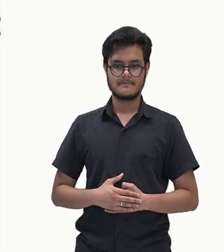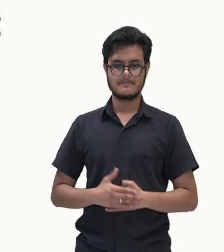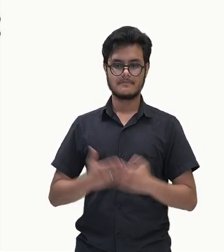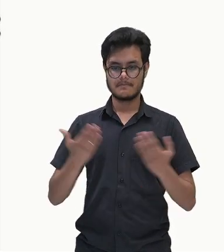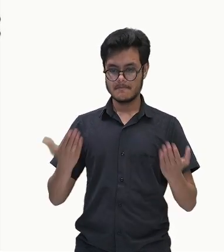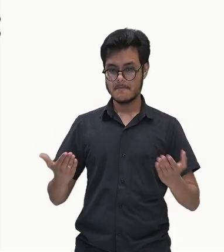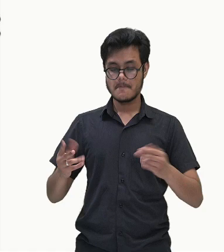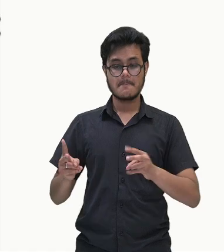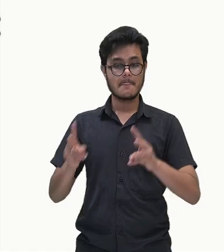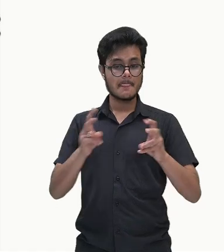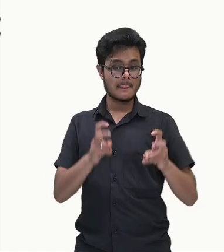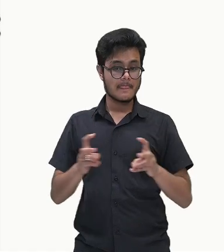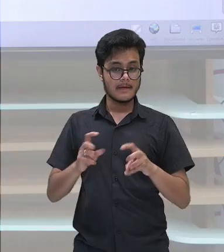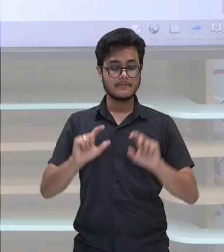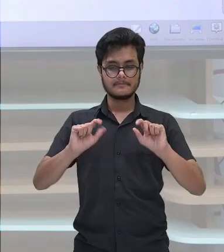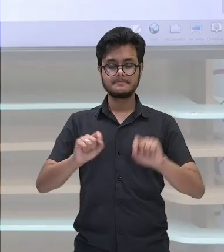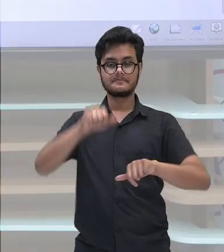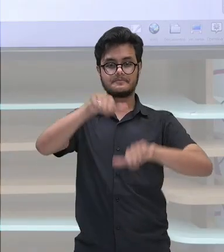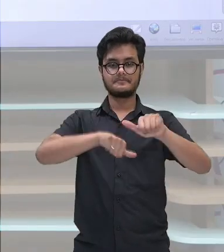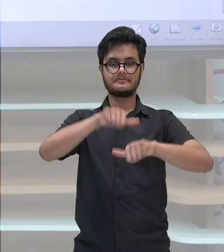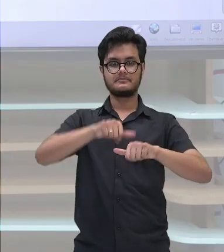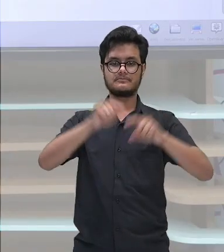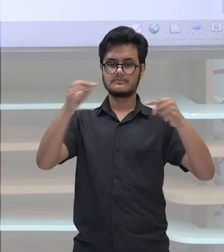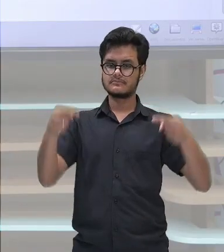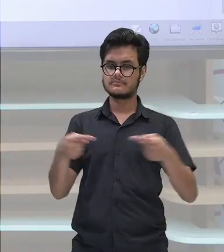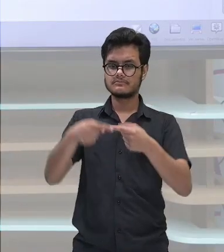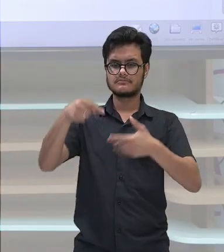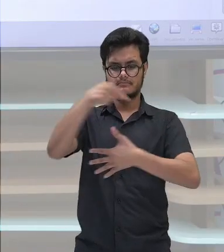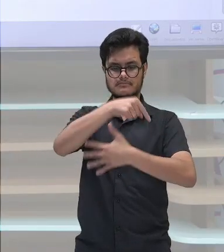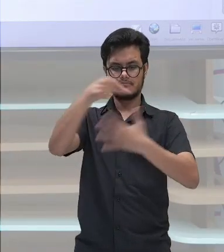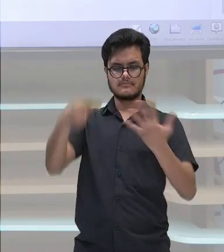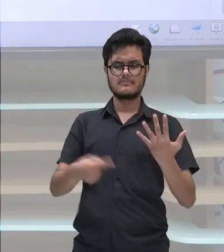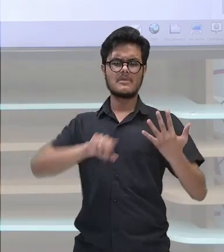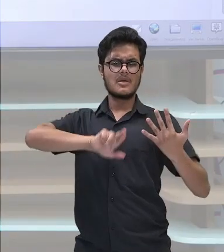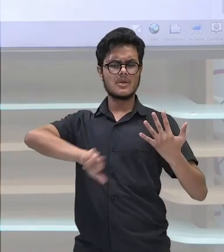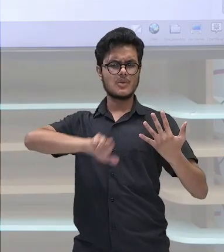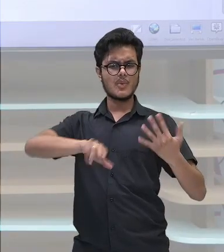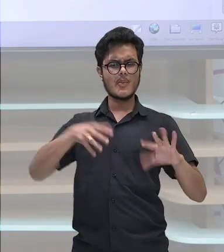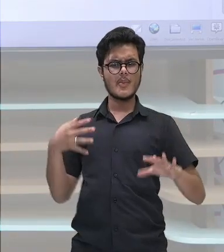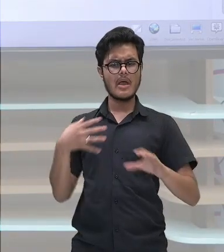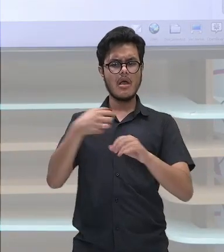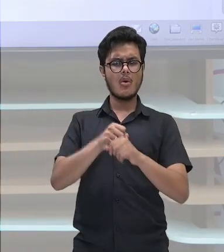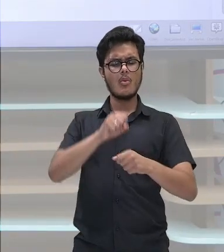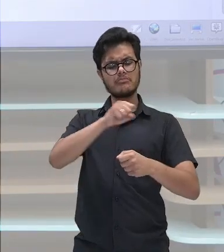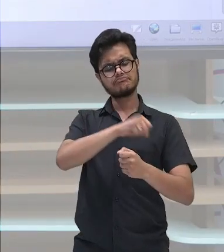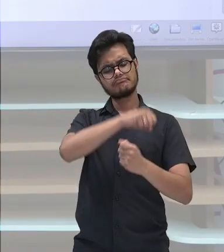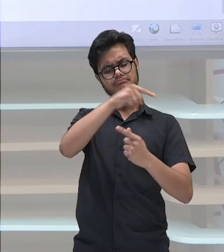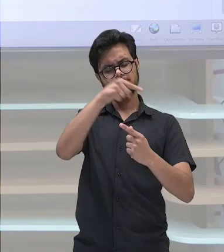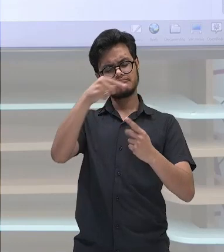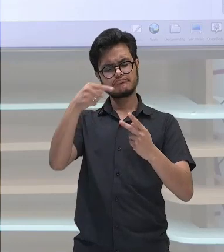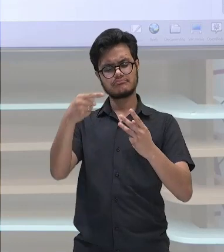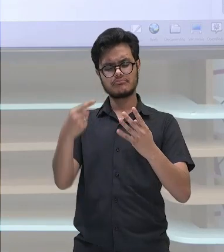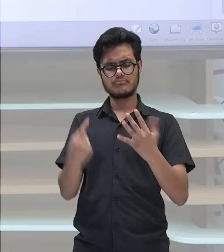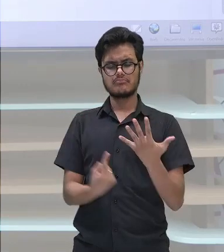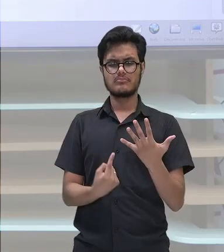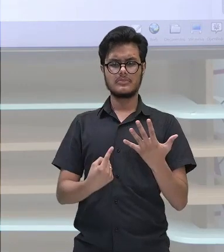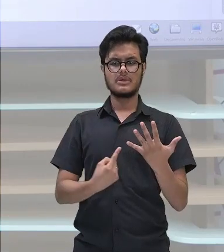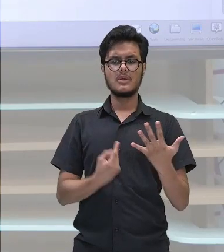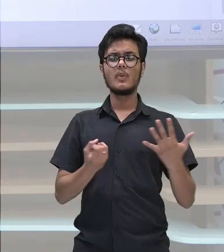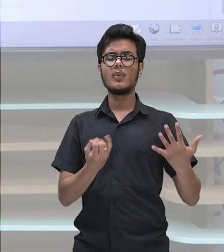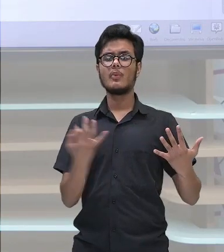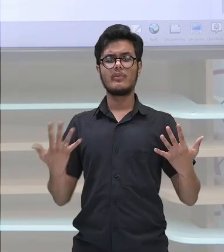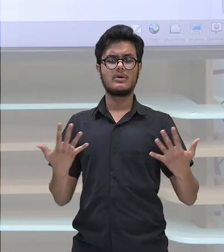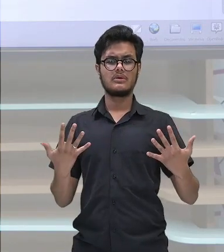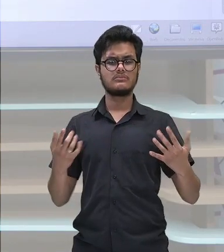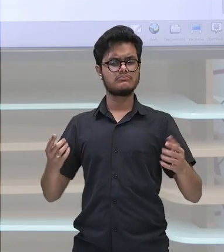vejam que a análise combinatória ela não vem só para contar a quantidade ah quantos números eu posso posso formar